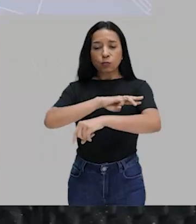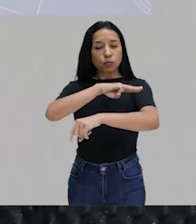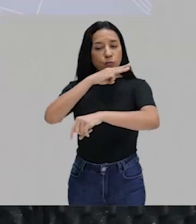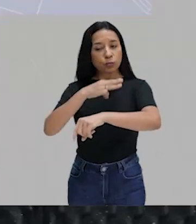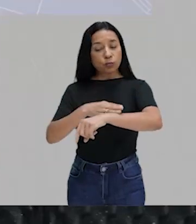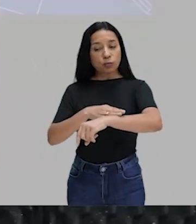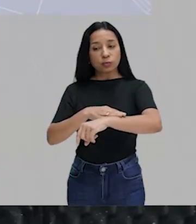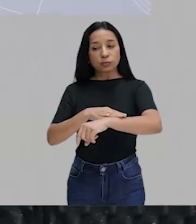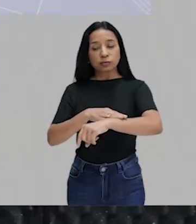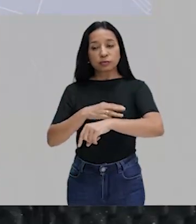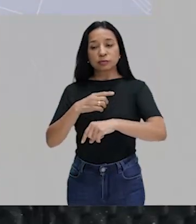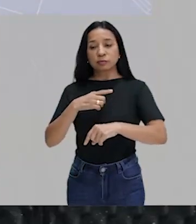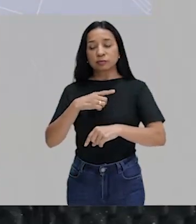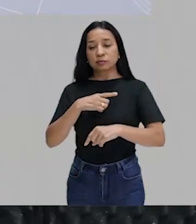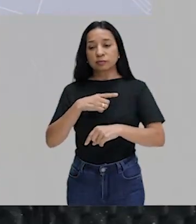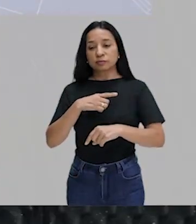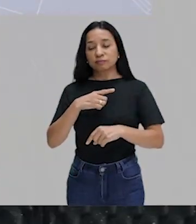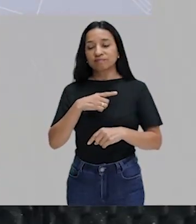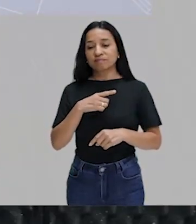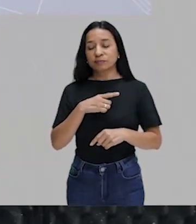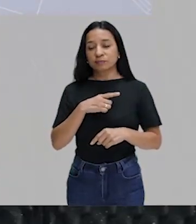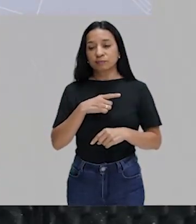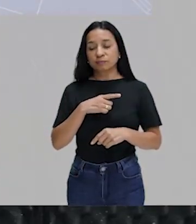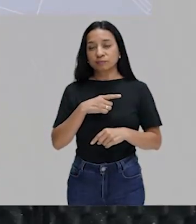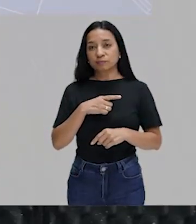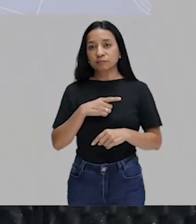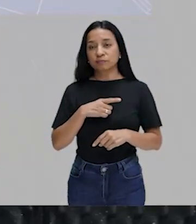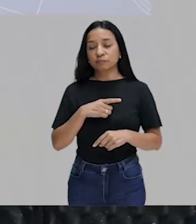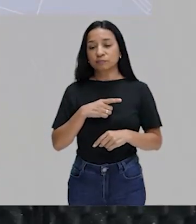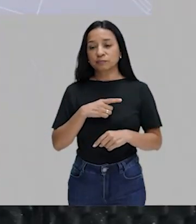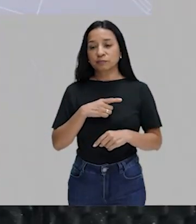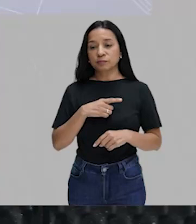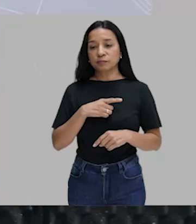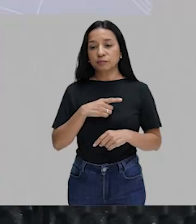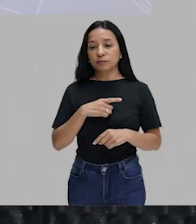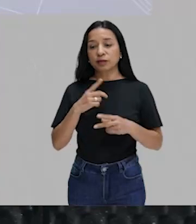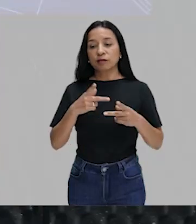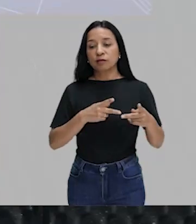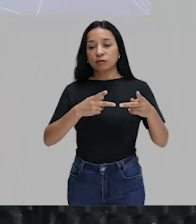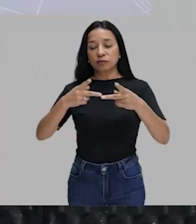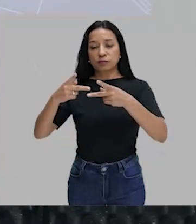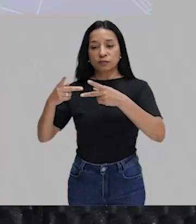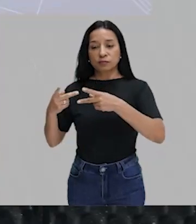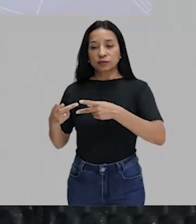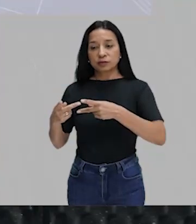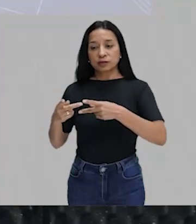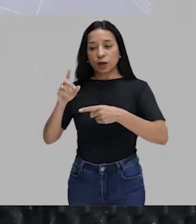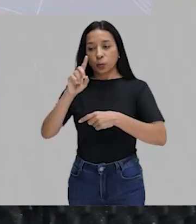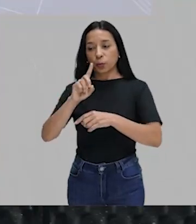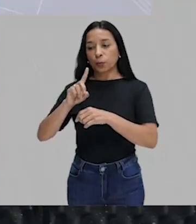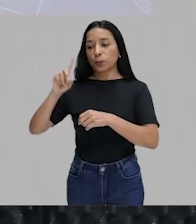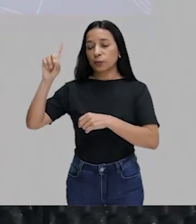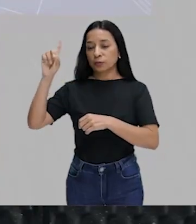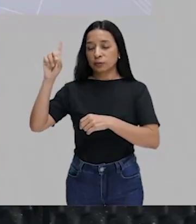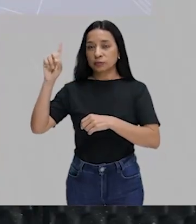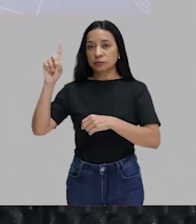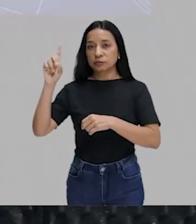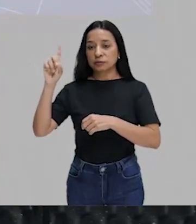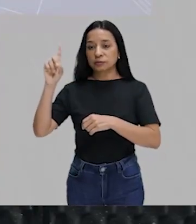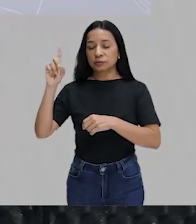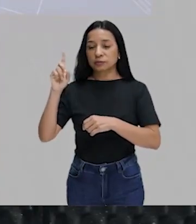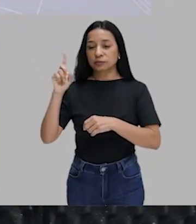tá? Que teria sido seria visitado por deuses, né?